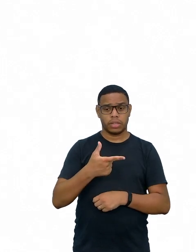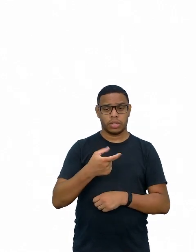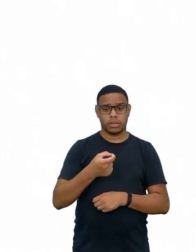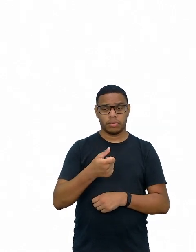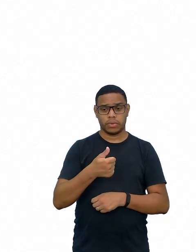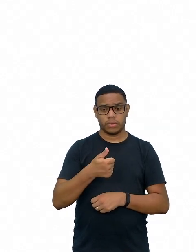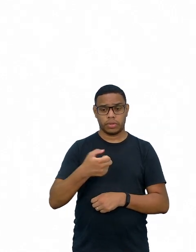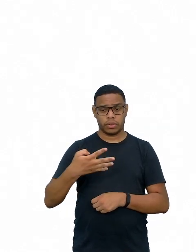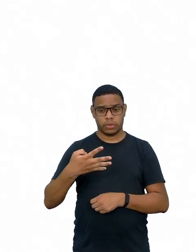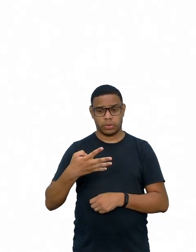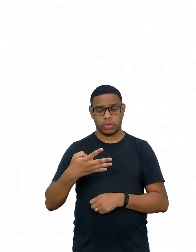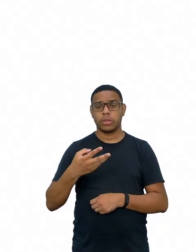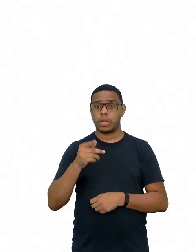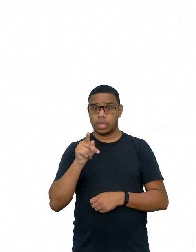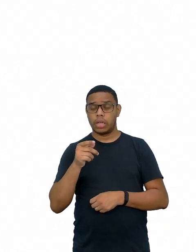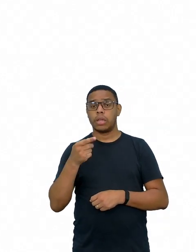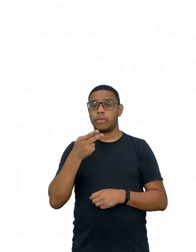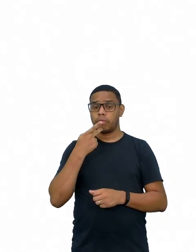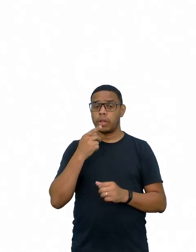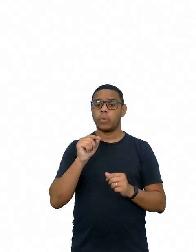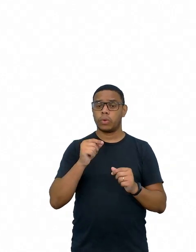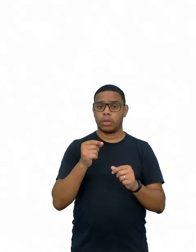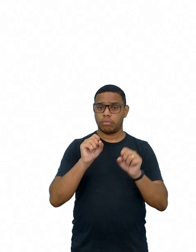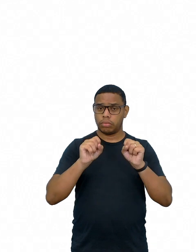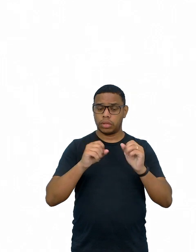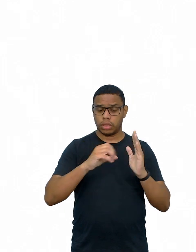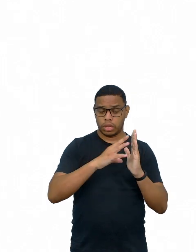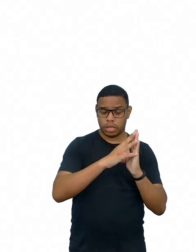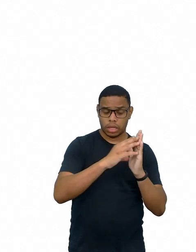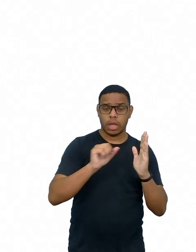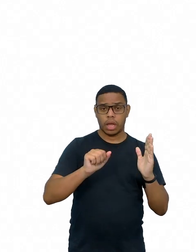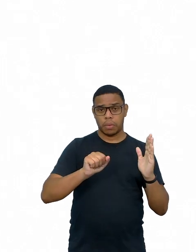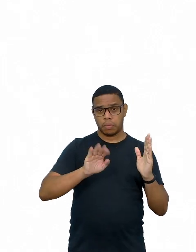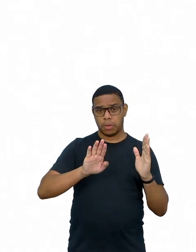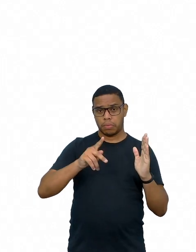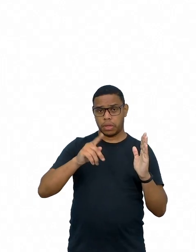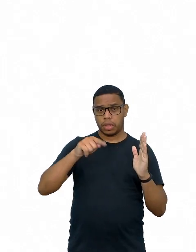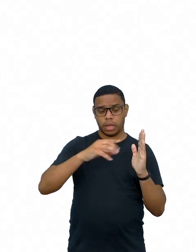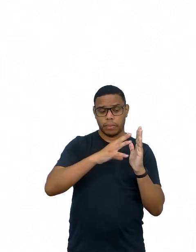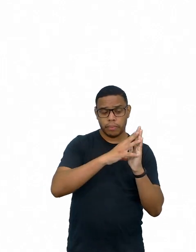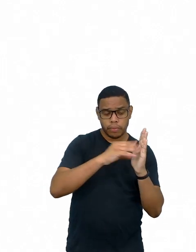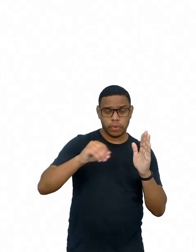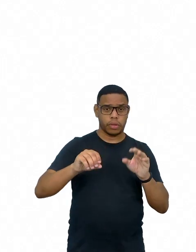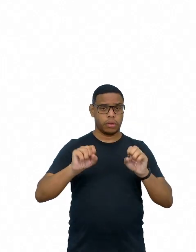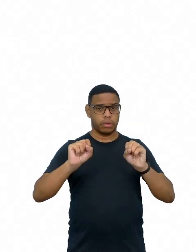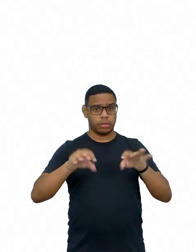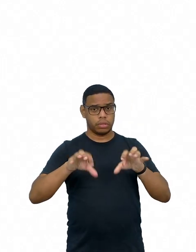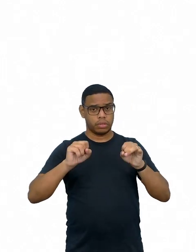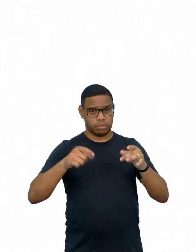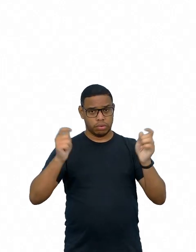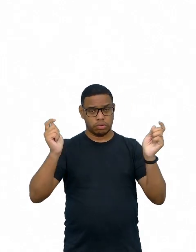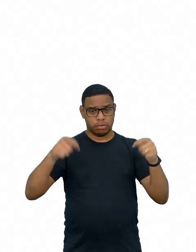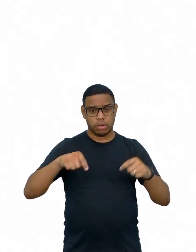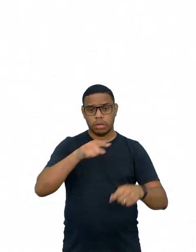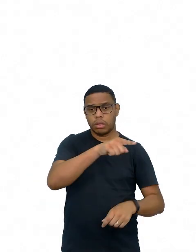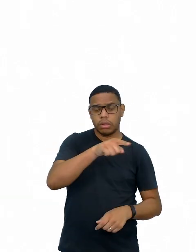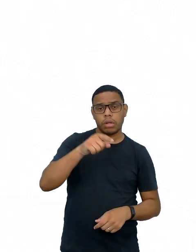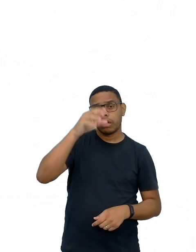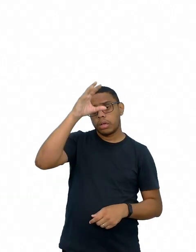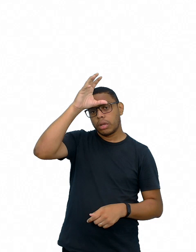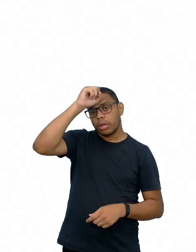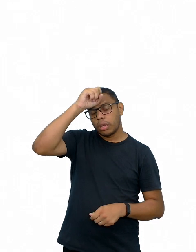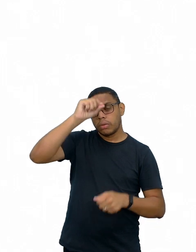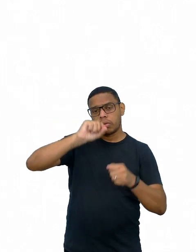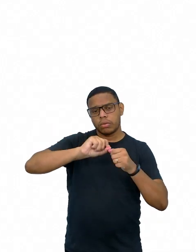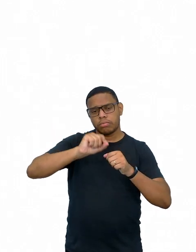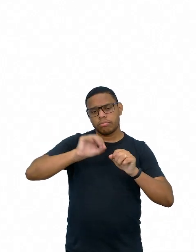a ABP é um modelo de ensino que consiste em permitir que os estudantes confrontam as questões